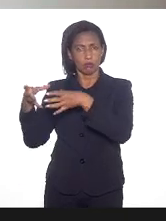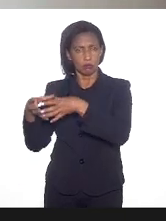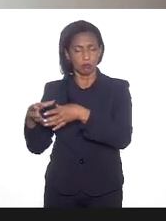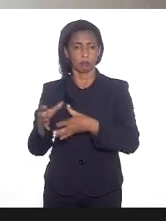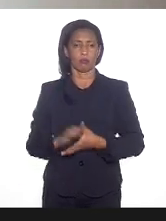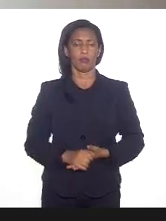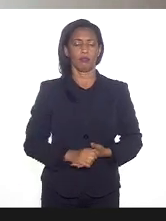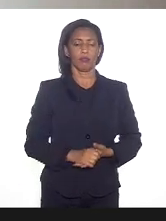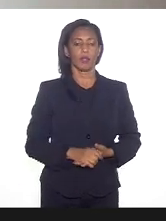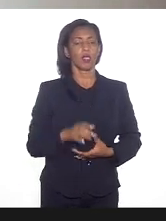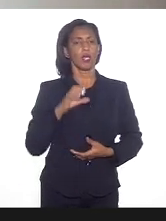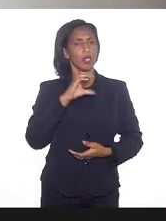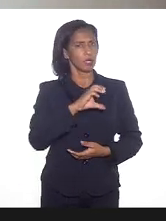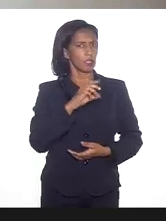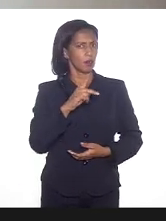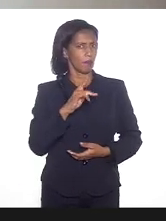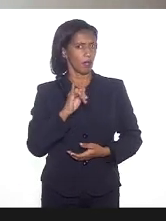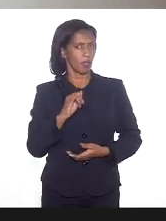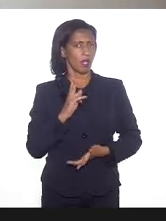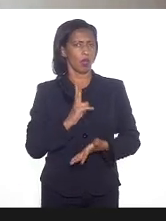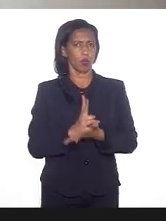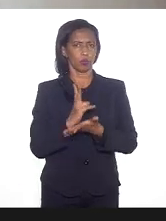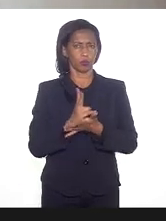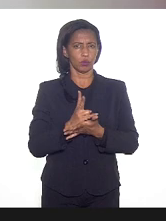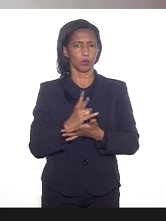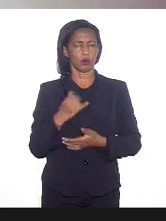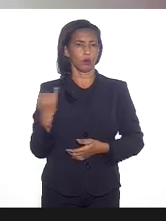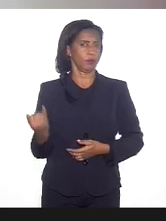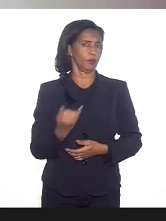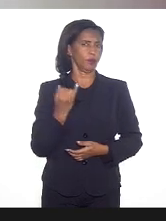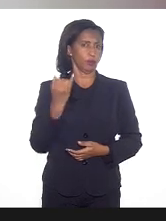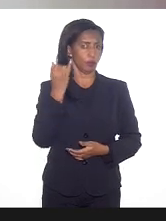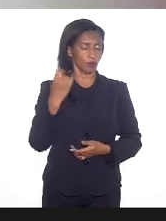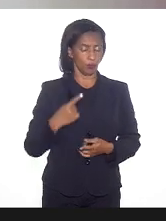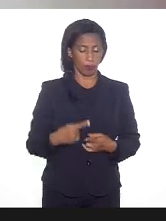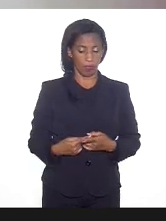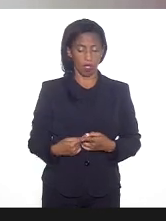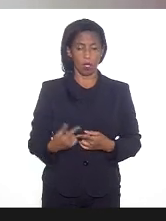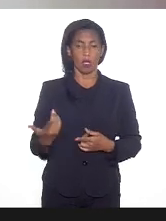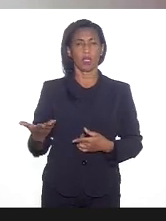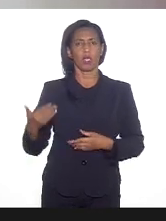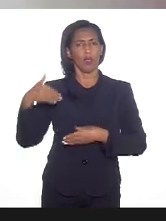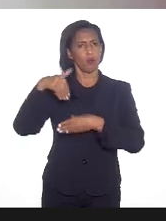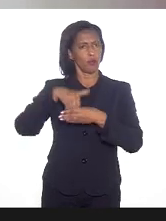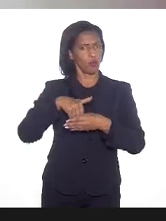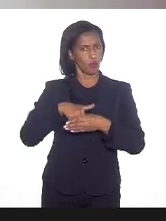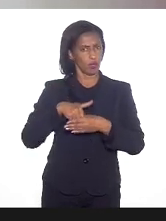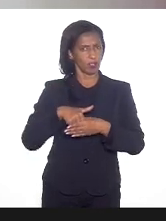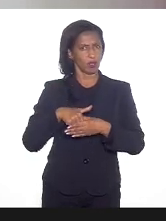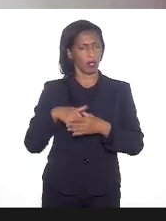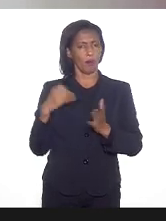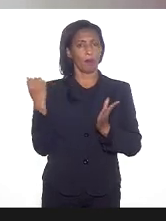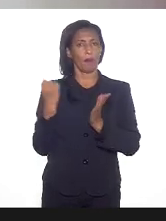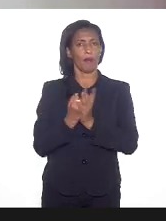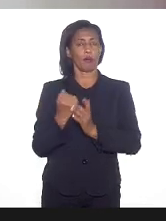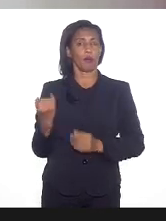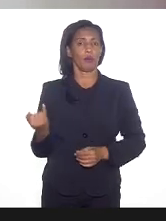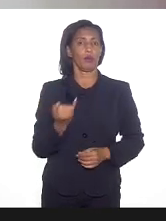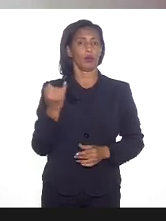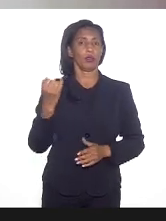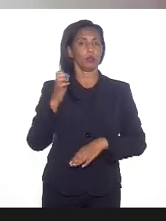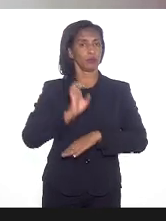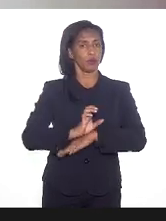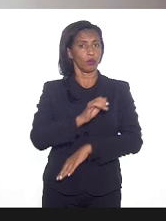E essa CPI, ela continua sendo fundamental, e a votação desse relatório é um marco importante no Estado do